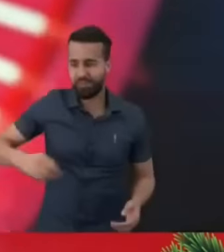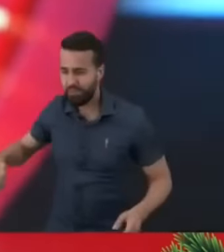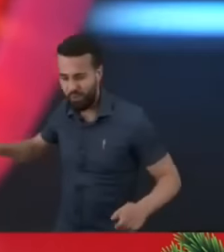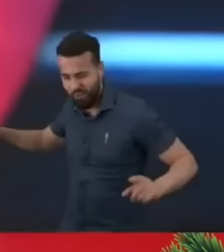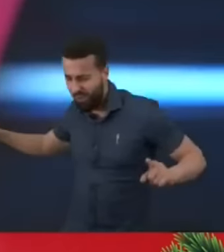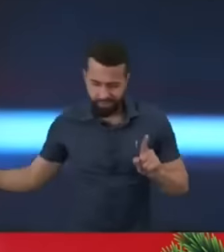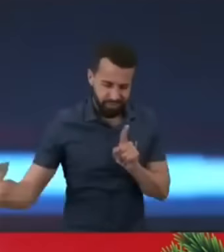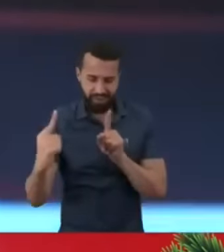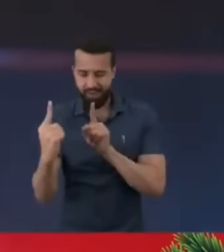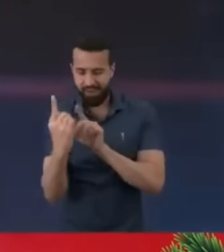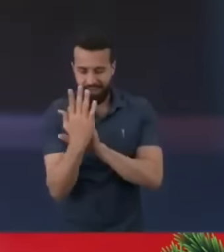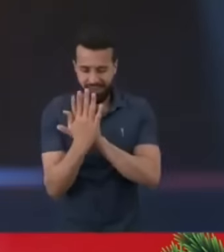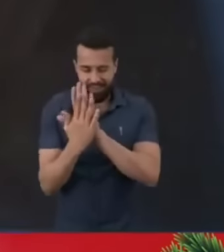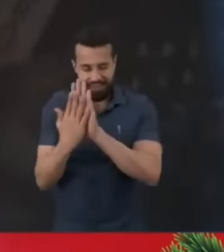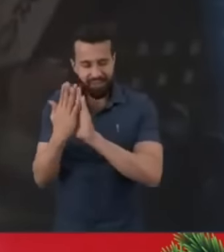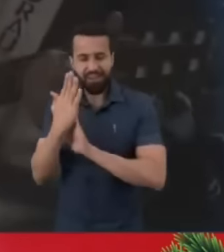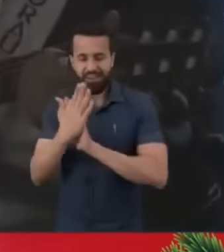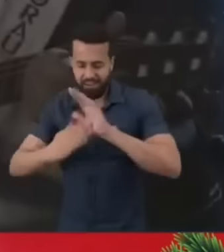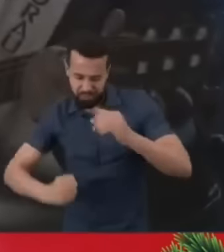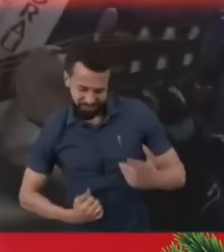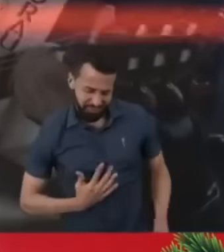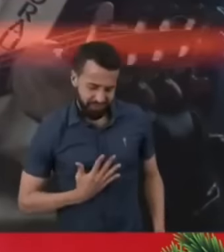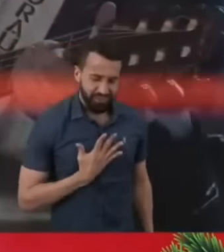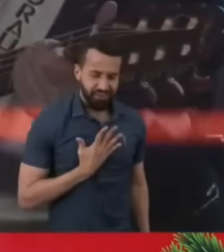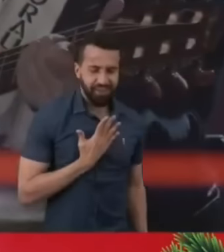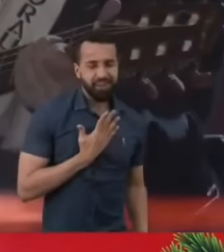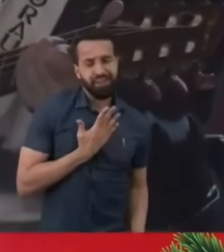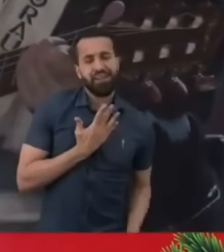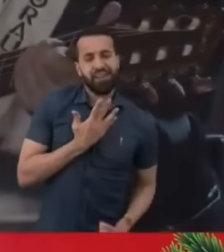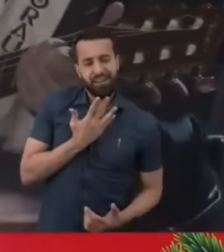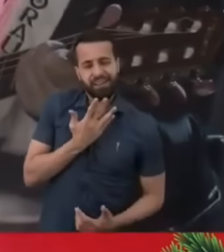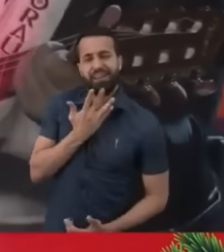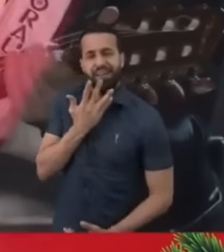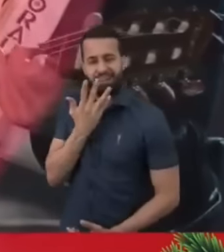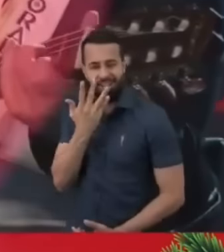e meu corpo encontre seu corpo